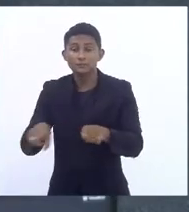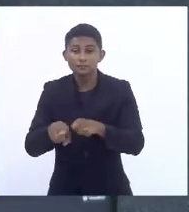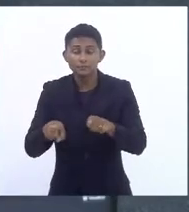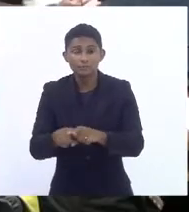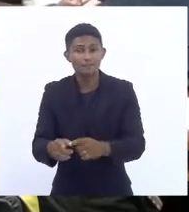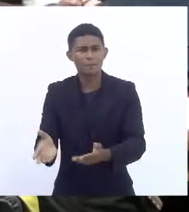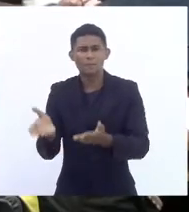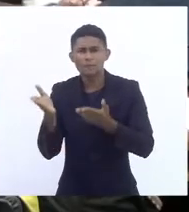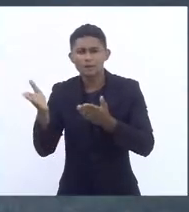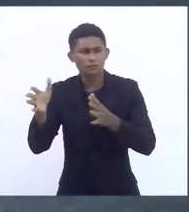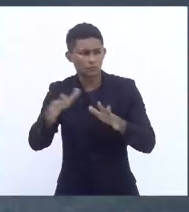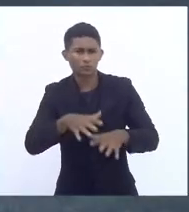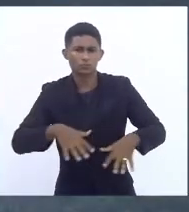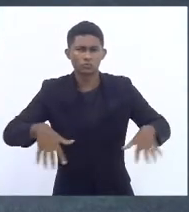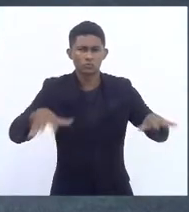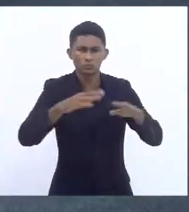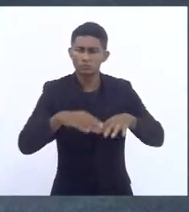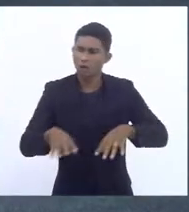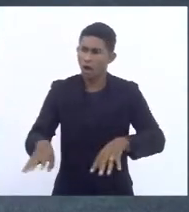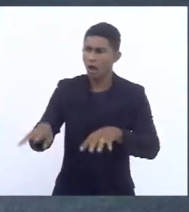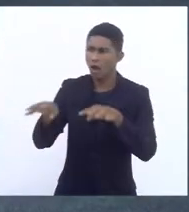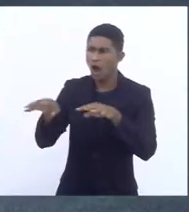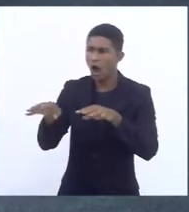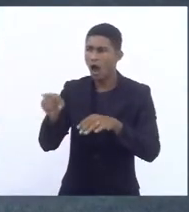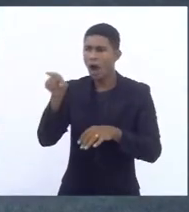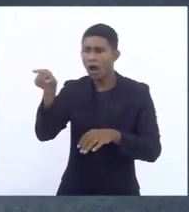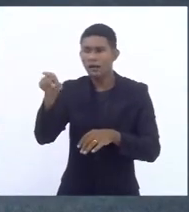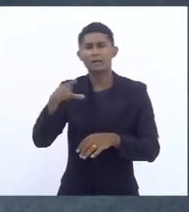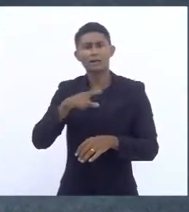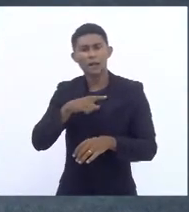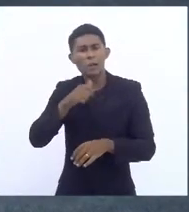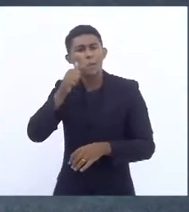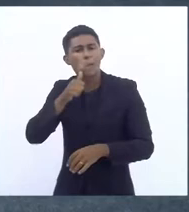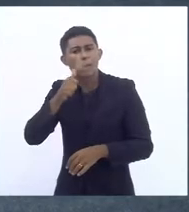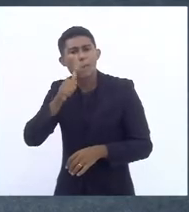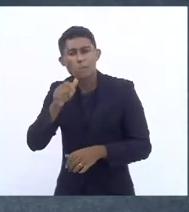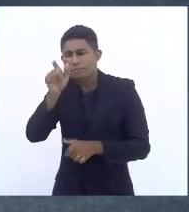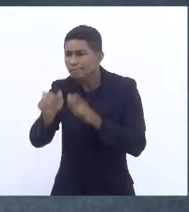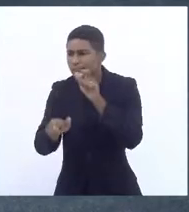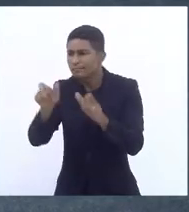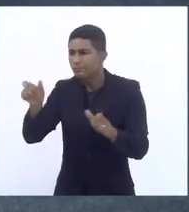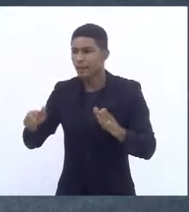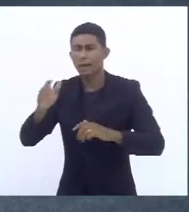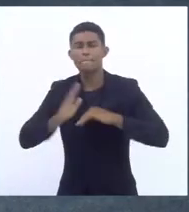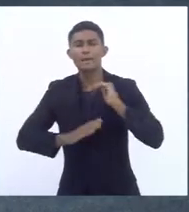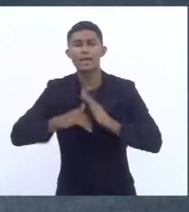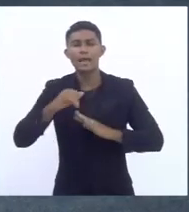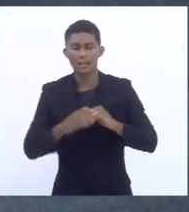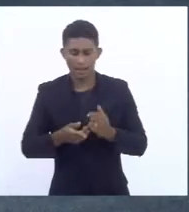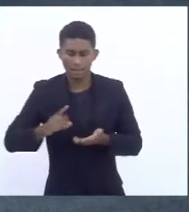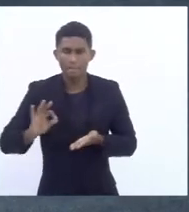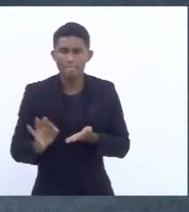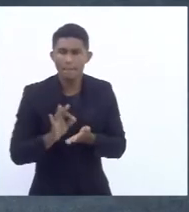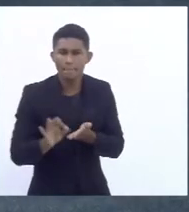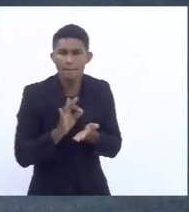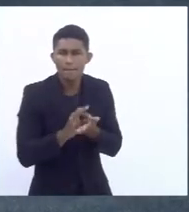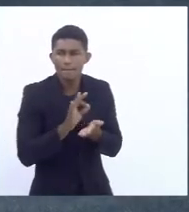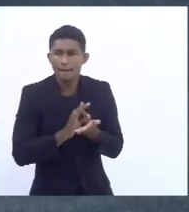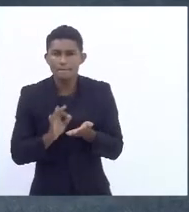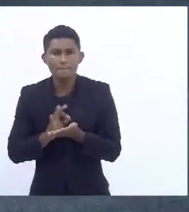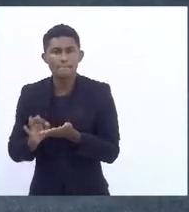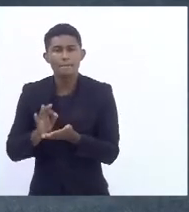se destacando na cooperativa de costureiras em territórios periféricos. É uma cidade